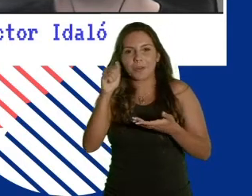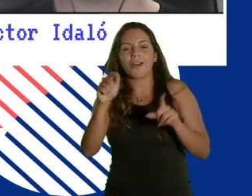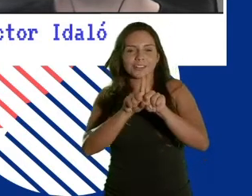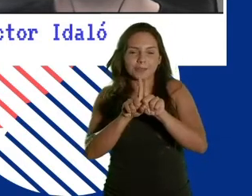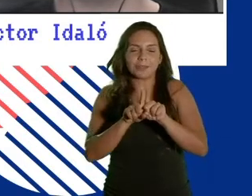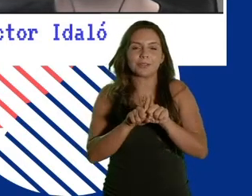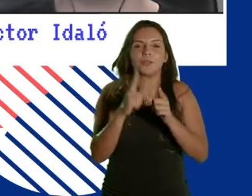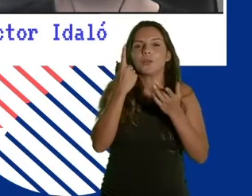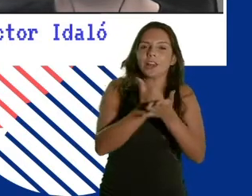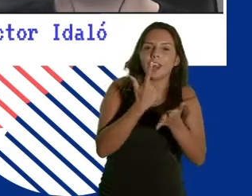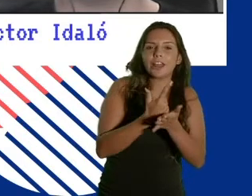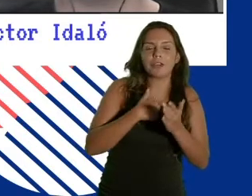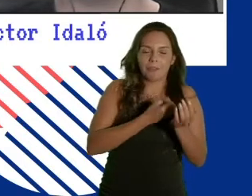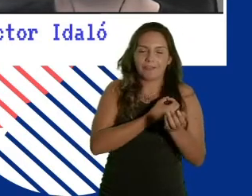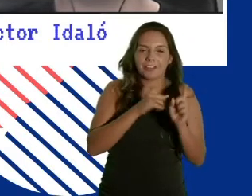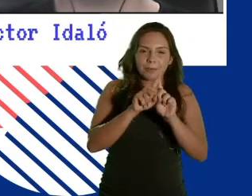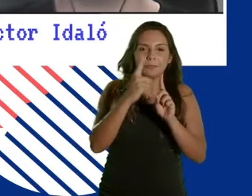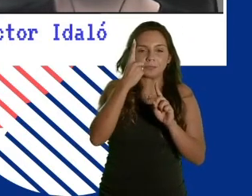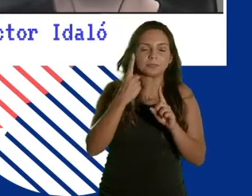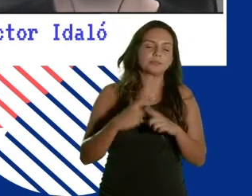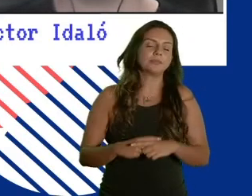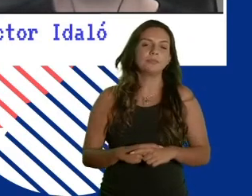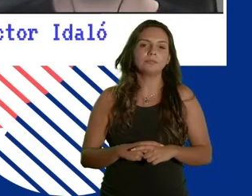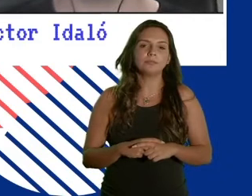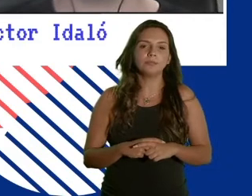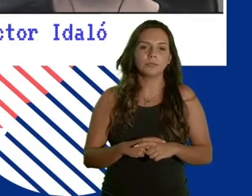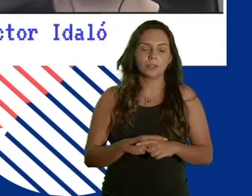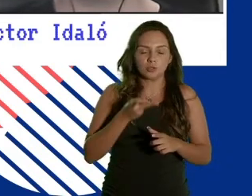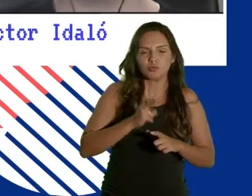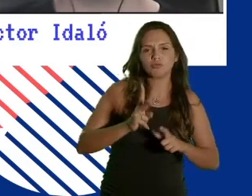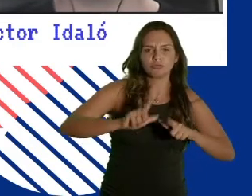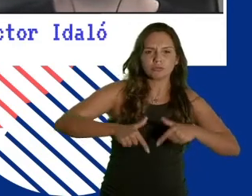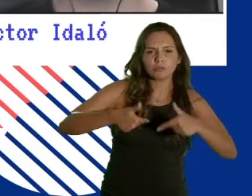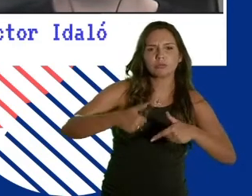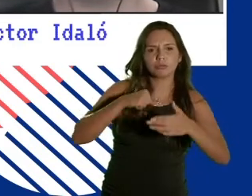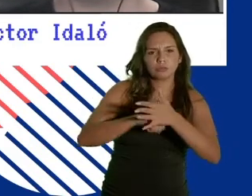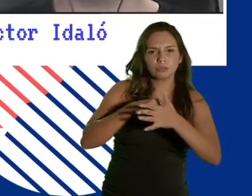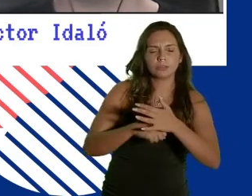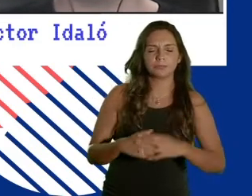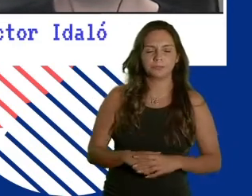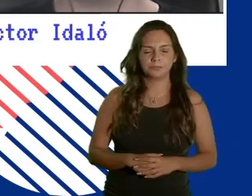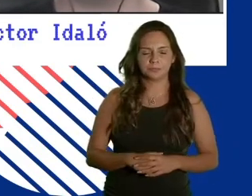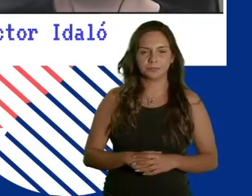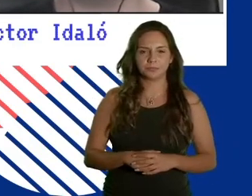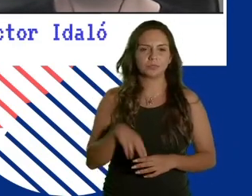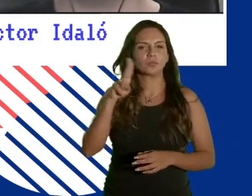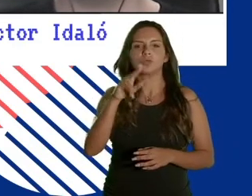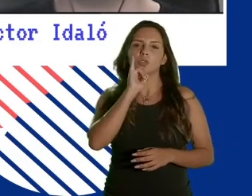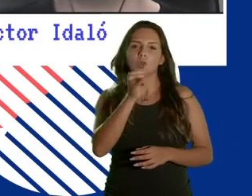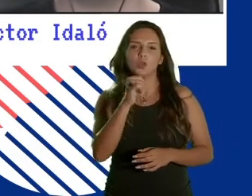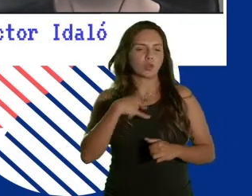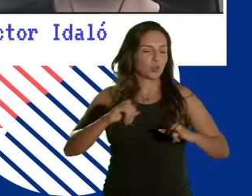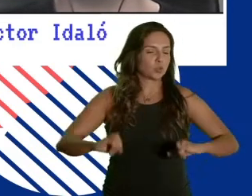também. Até o livro da minha vida, que é um tratado de resiliência, é muito suave. Eu nunca contei